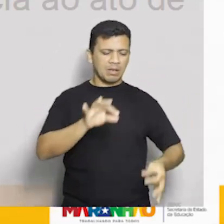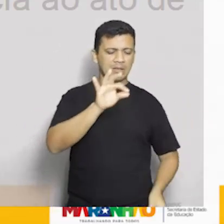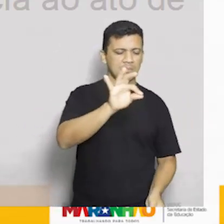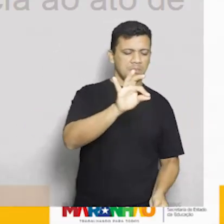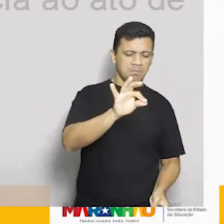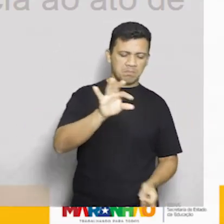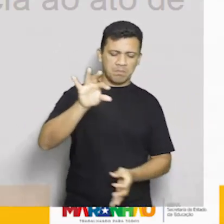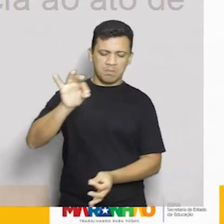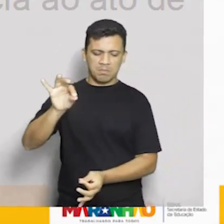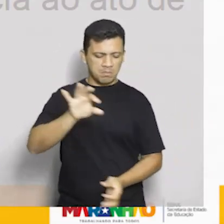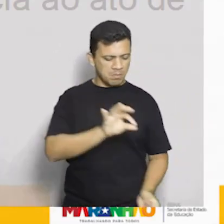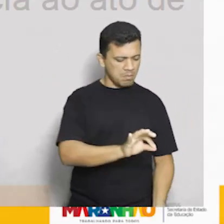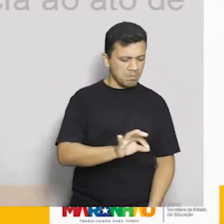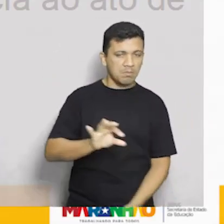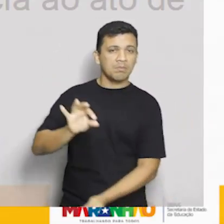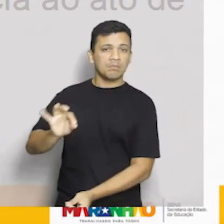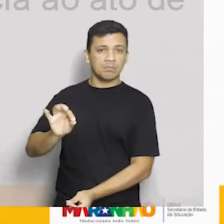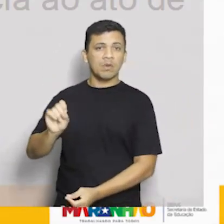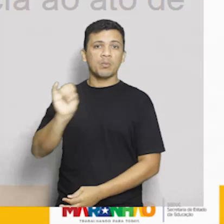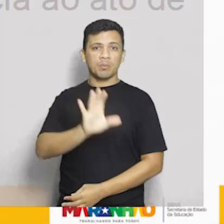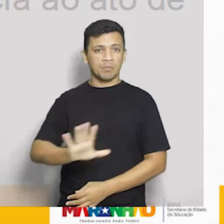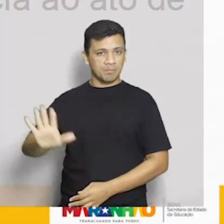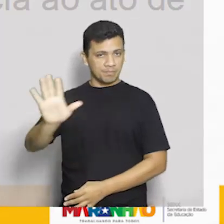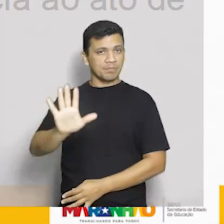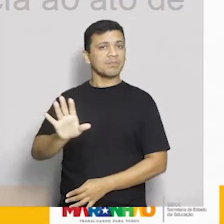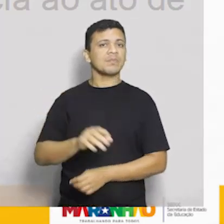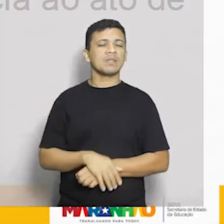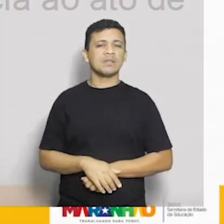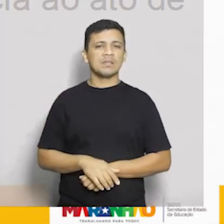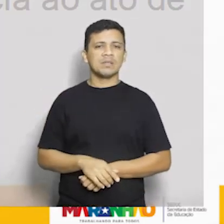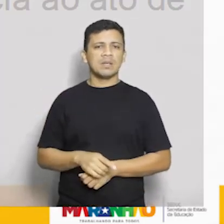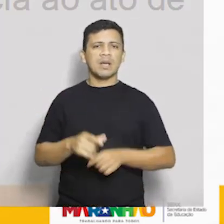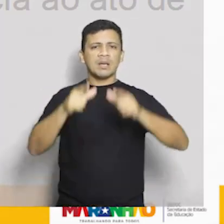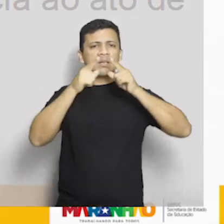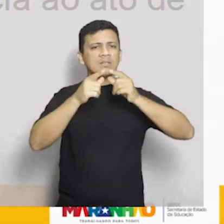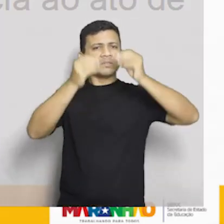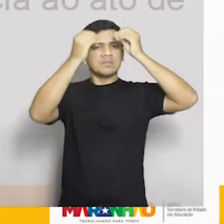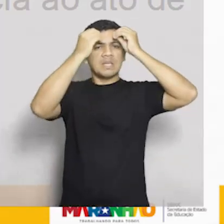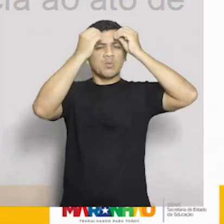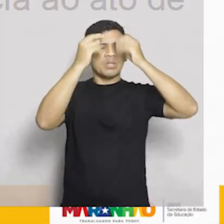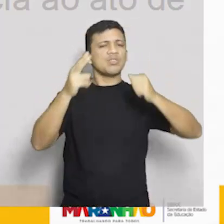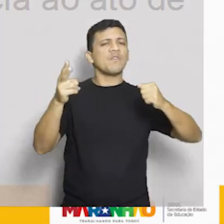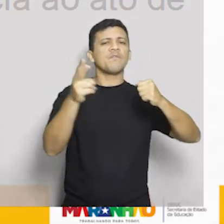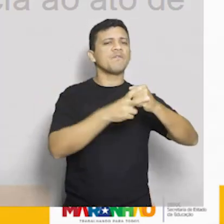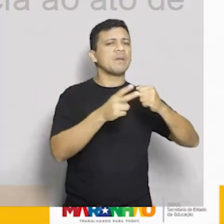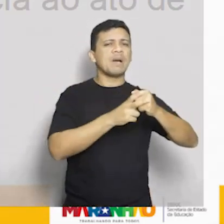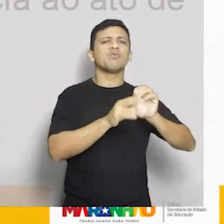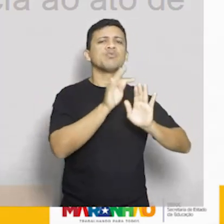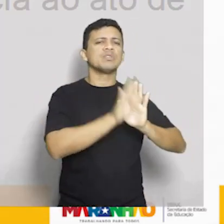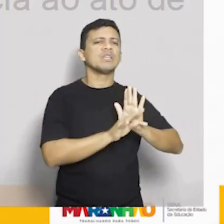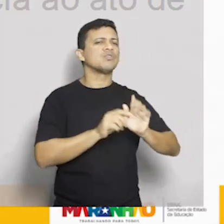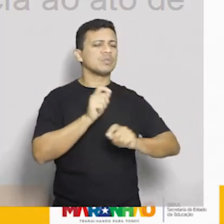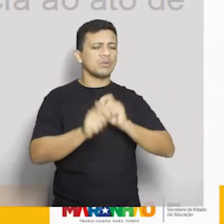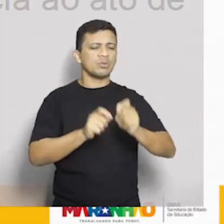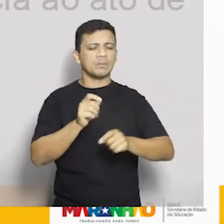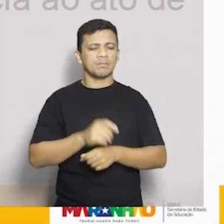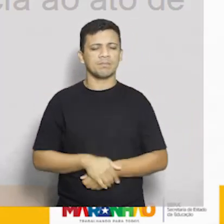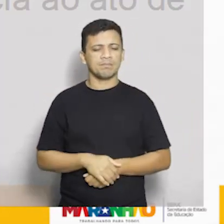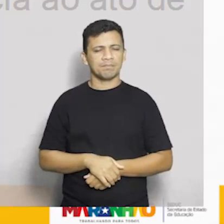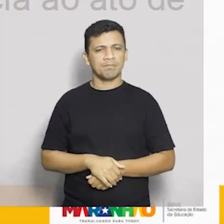pôster, segurando uma imagem, tá? E o que nós temos de linguagem verbal, de texto? Nós